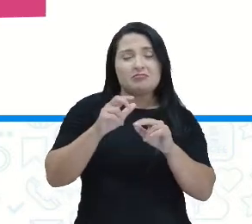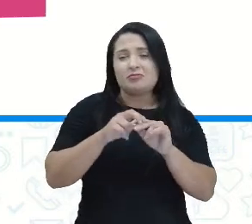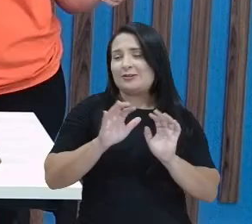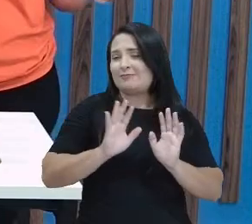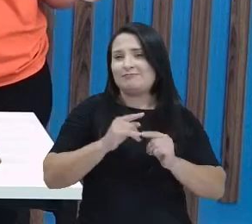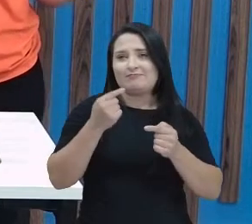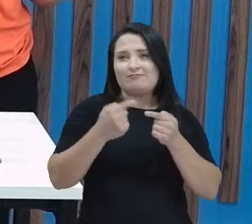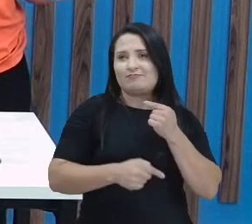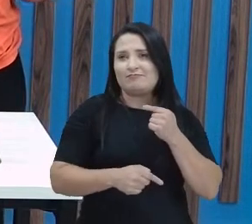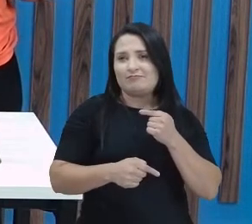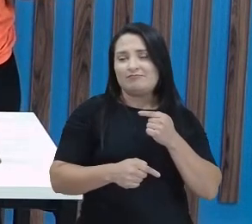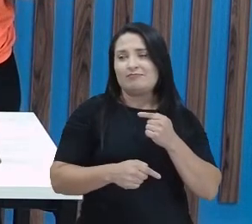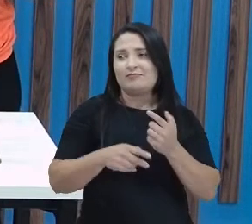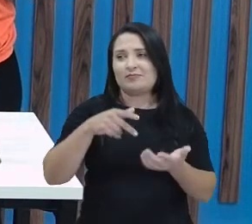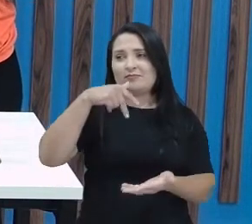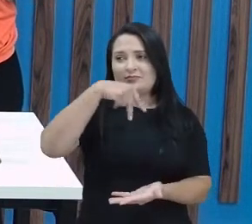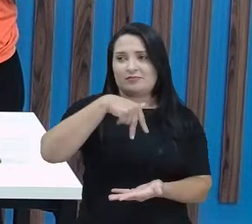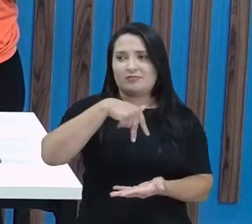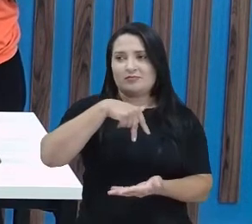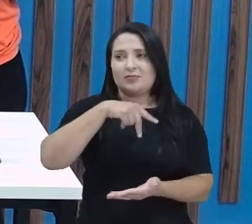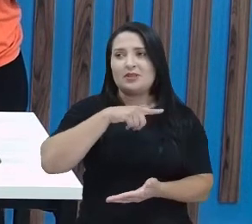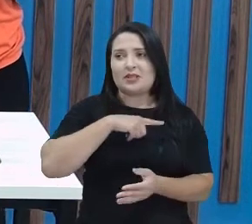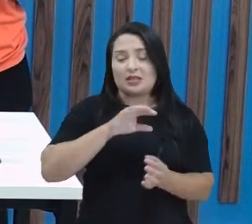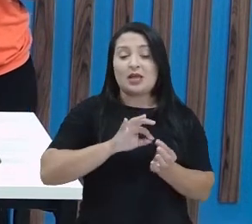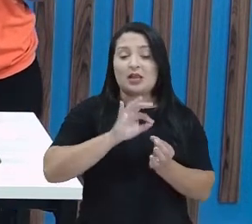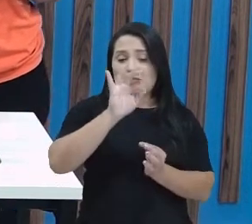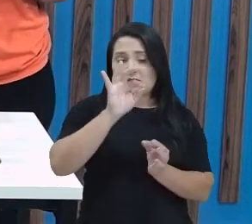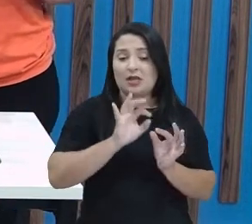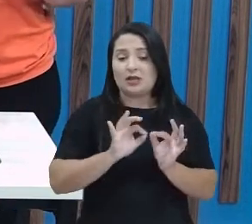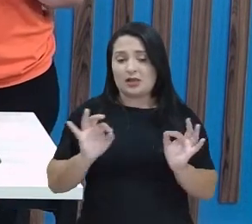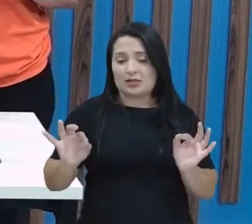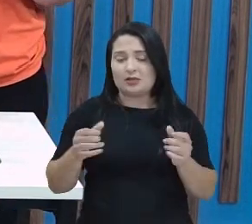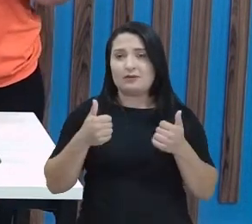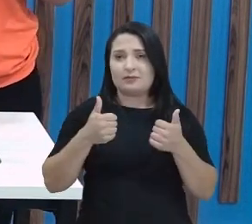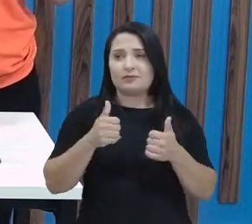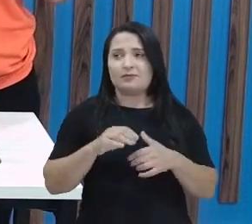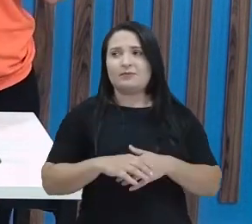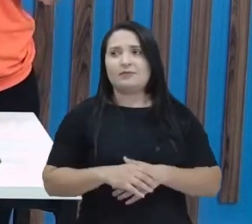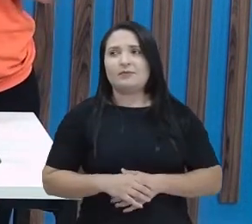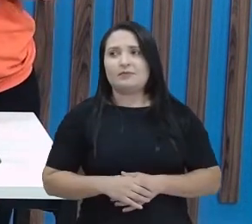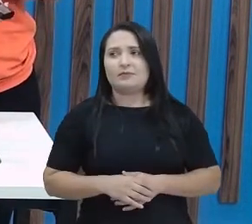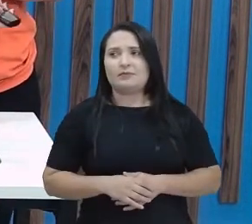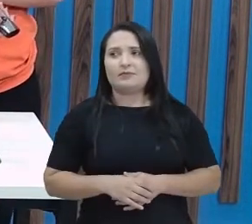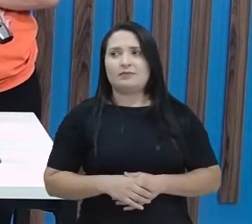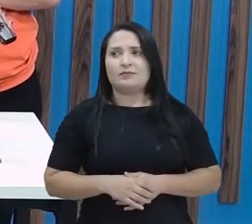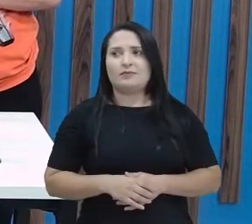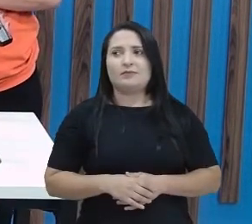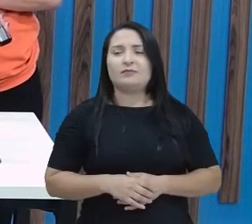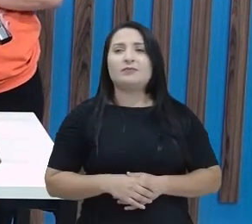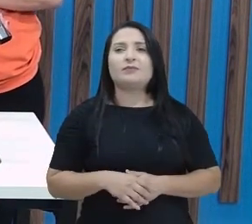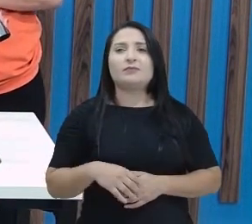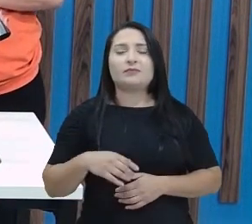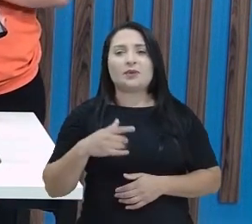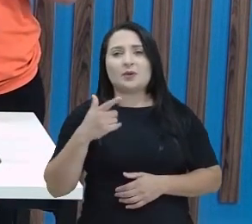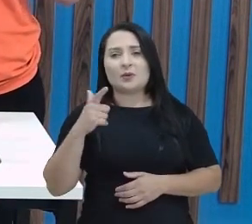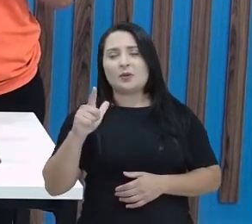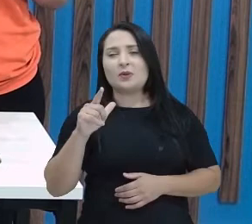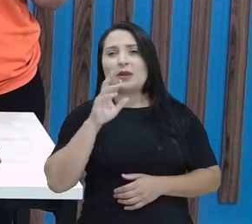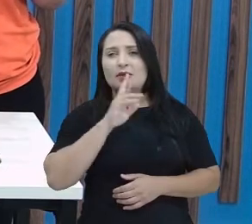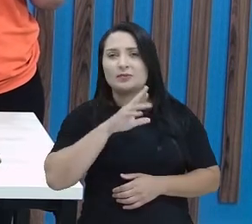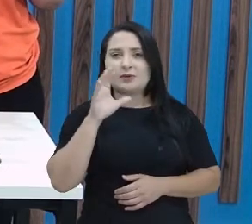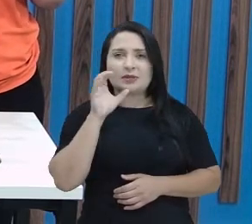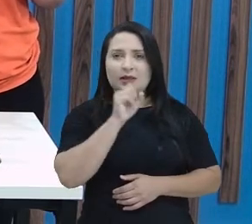tá? Mas ela tem as linhas retas. Próximo, Isabela, responde aí rapidinho, no